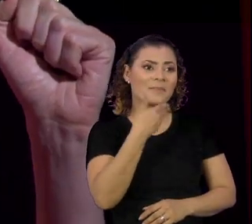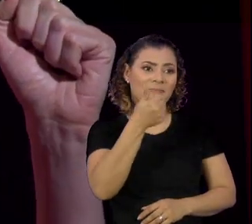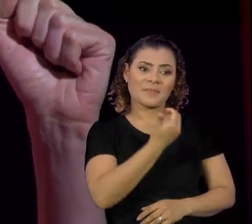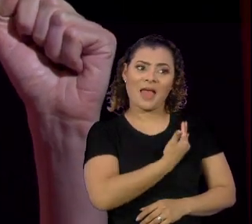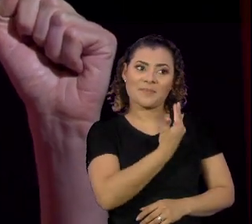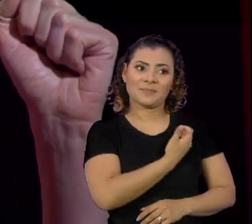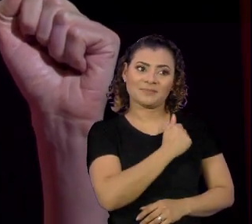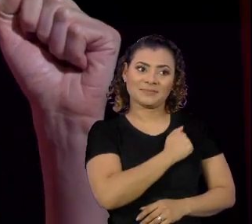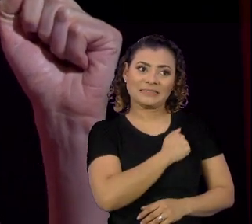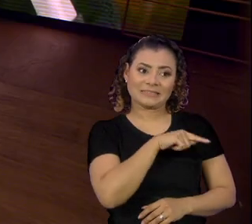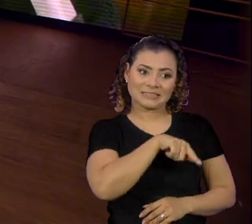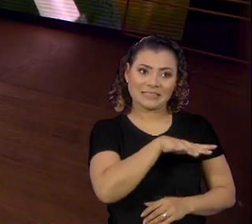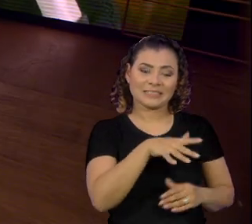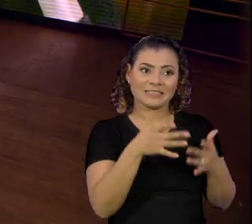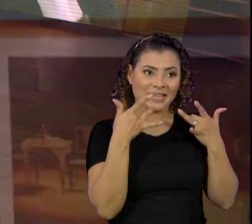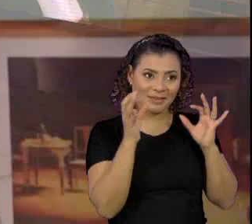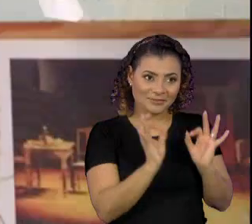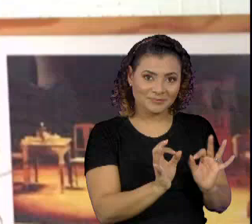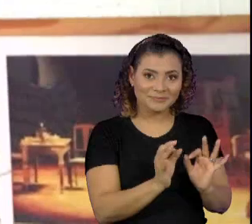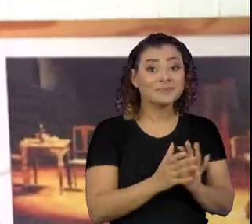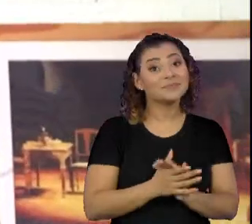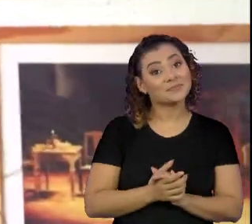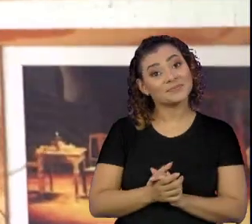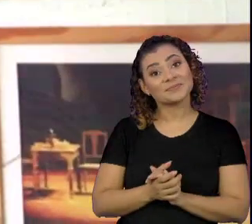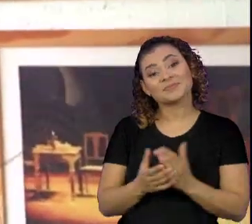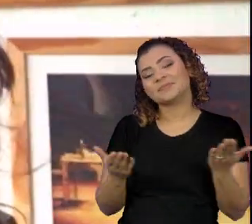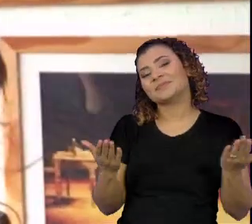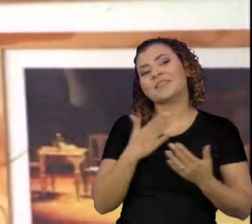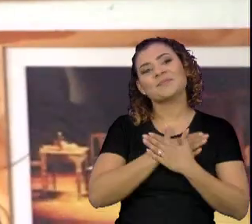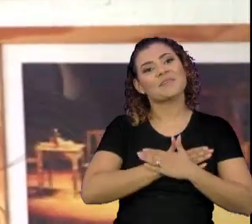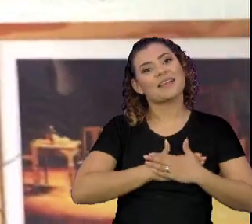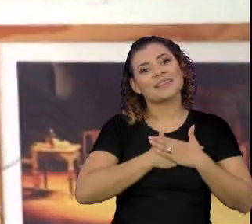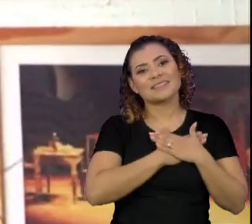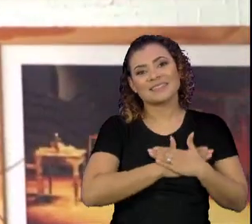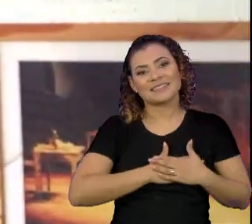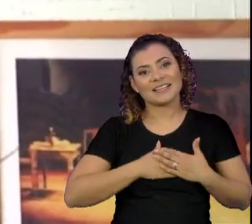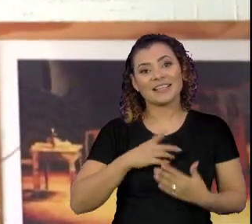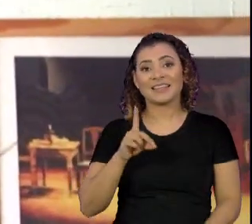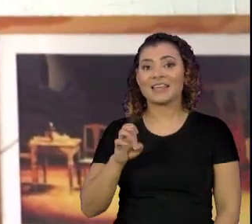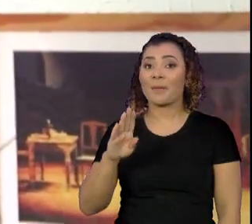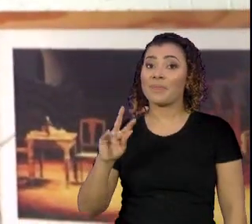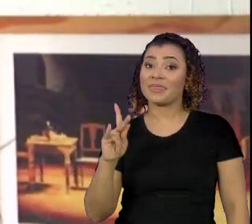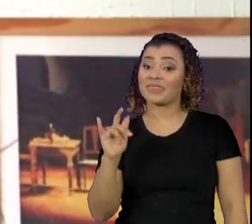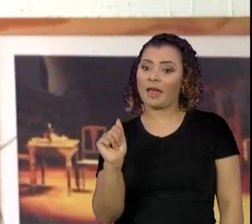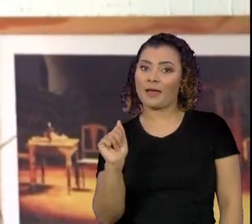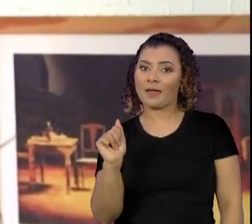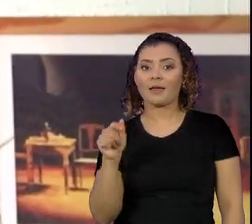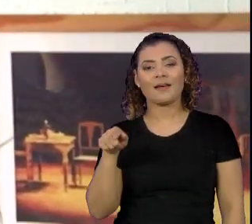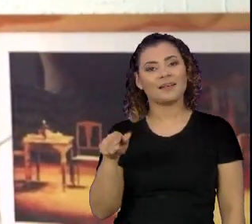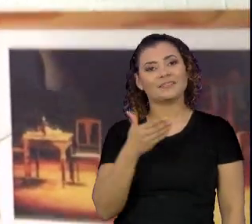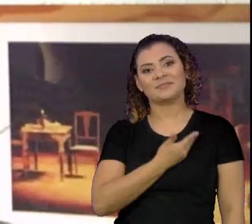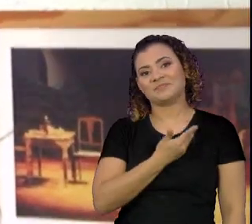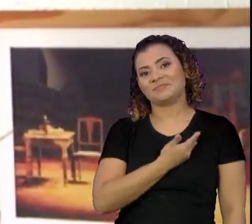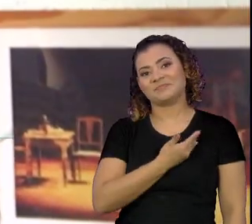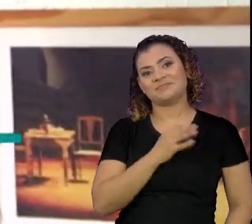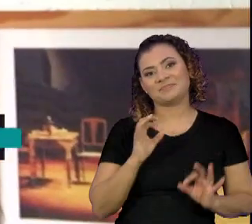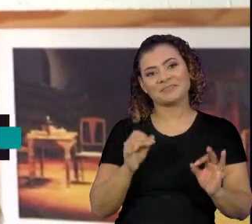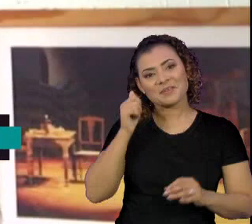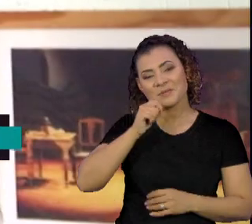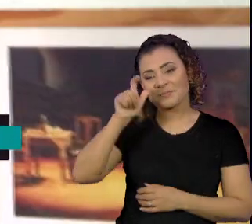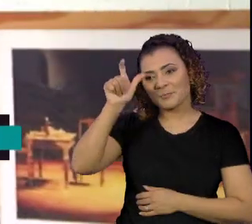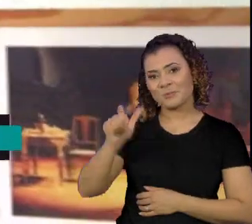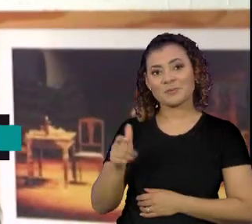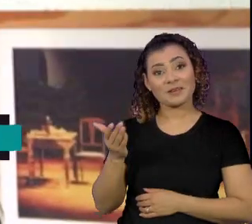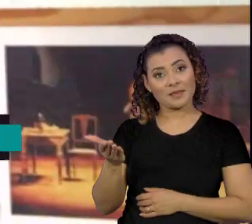no teatro. Vamos lá? É um prazer falar da Debinha aqui, porque ela é uma mulher que